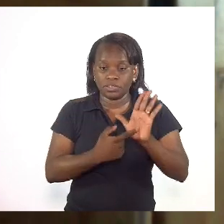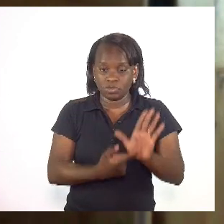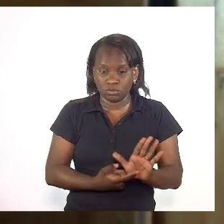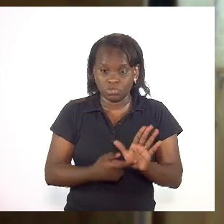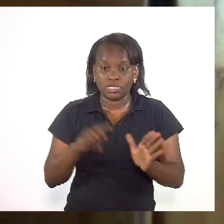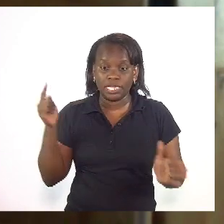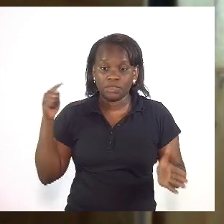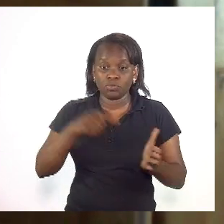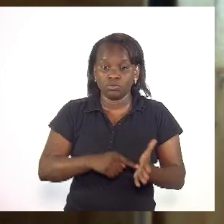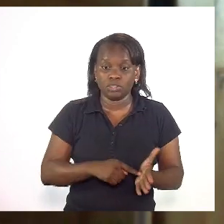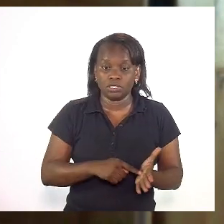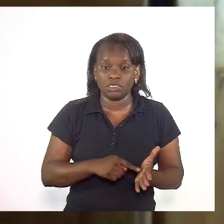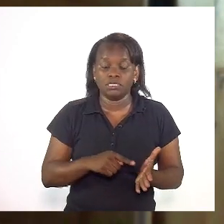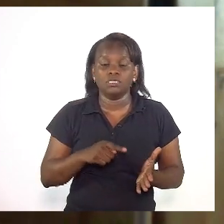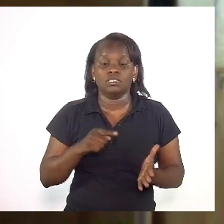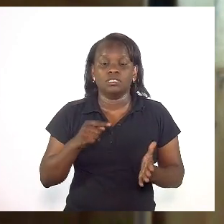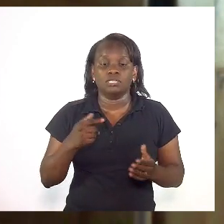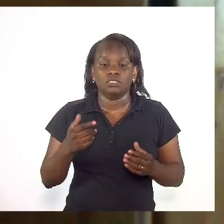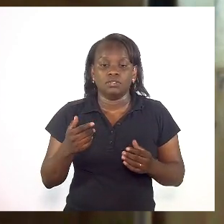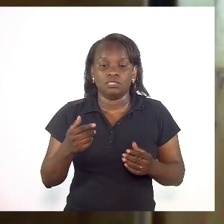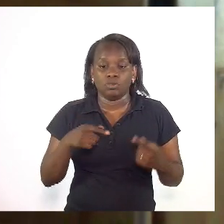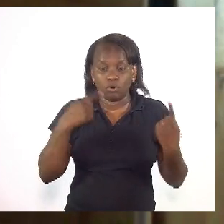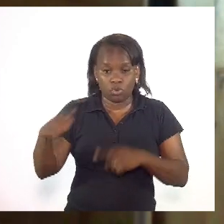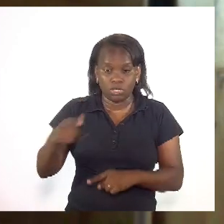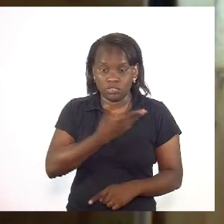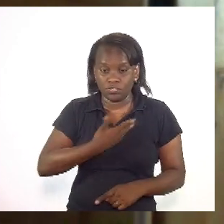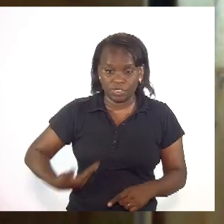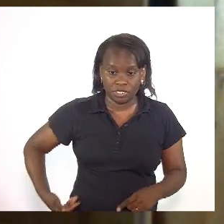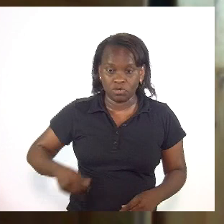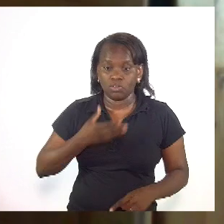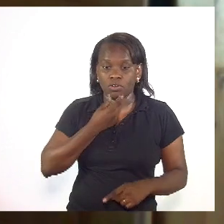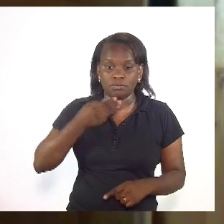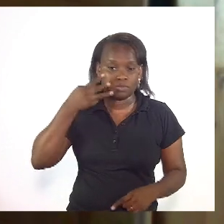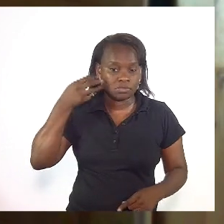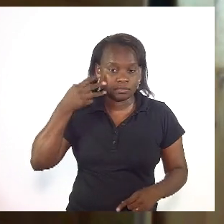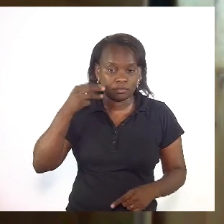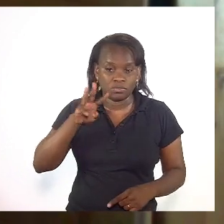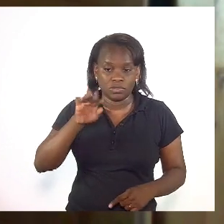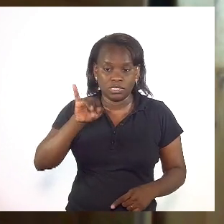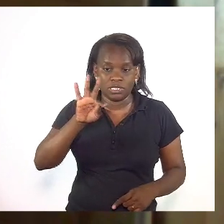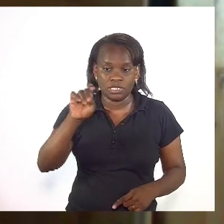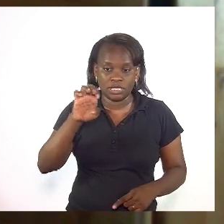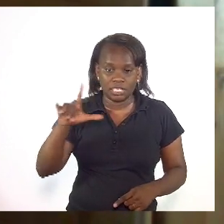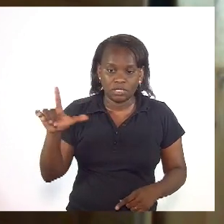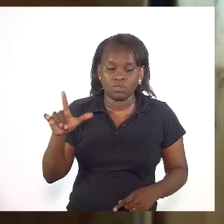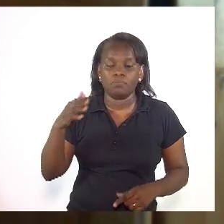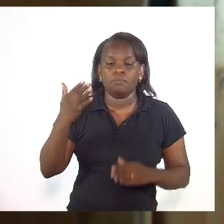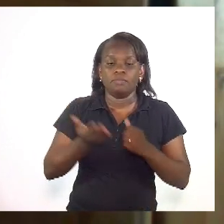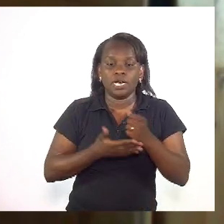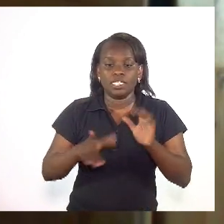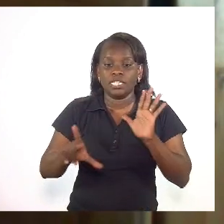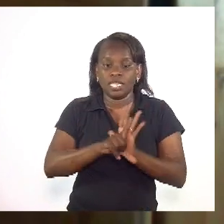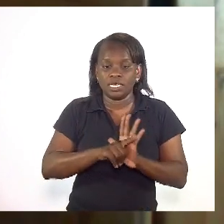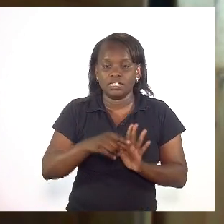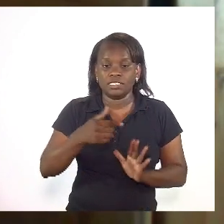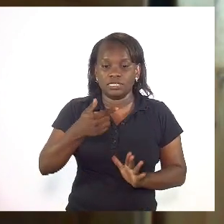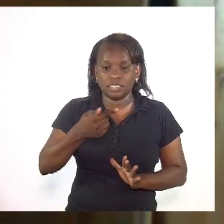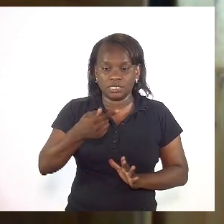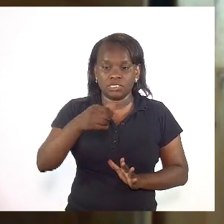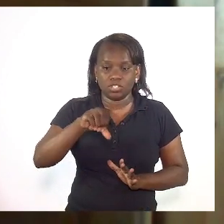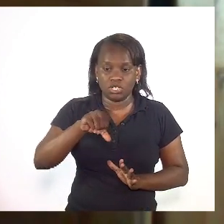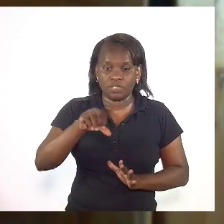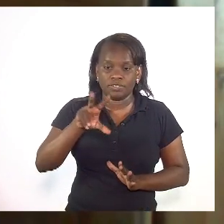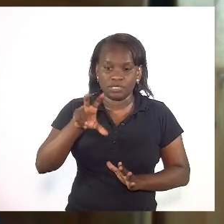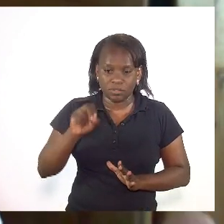a denúncia com fundamento contra o governador Wilson Witzel, com fundamento na Lei